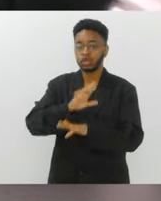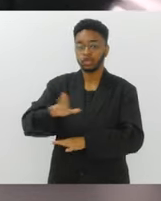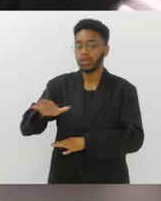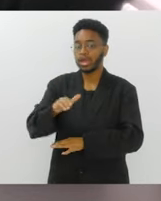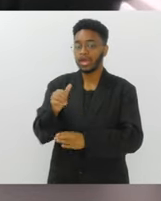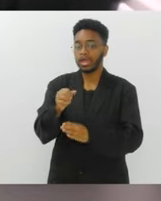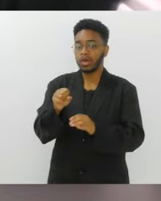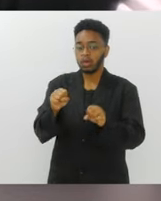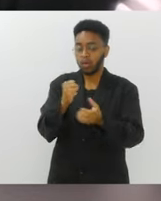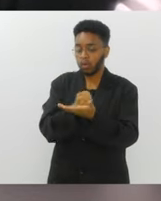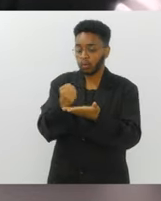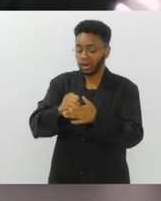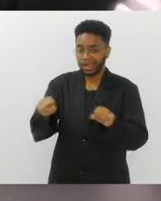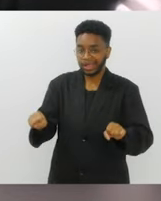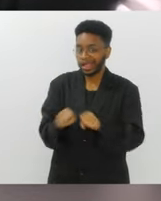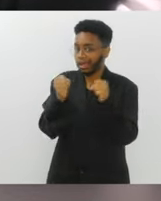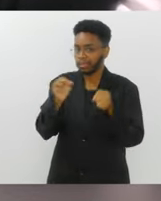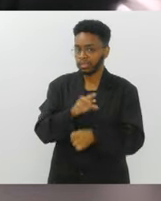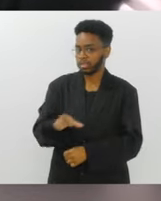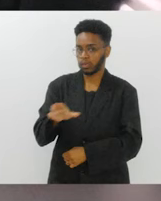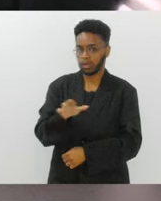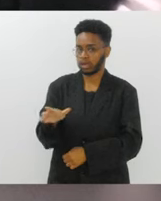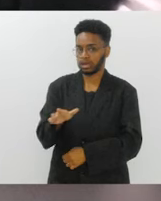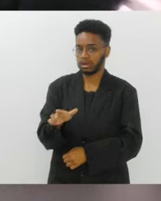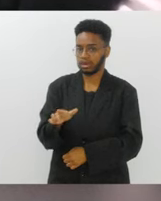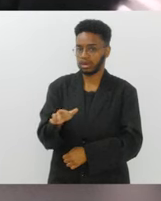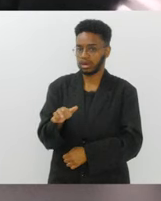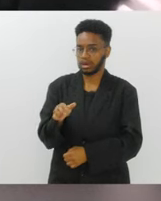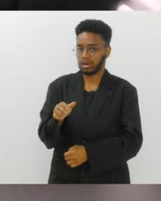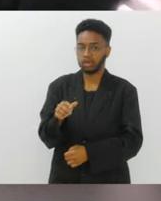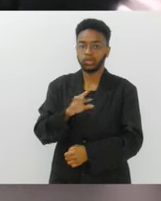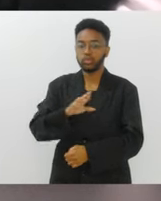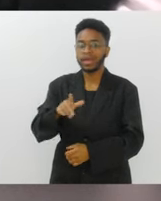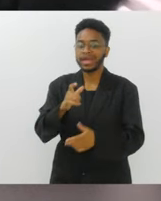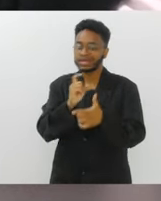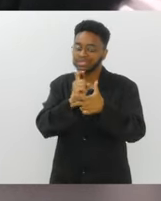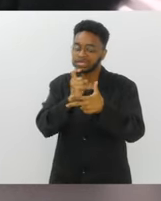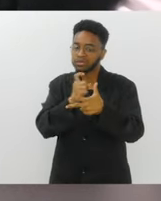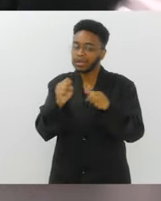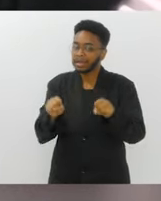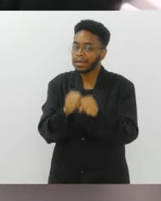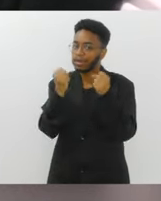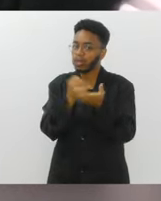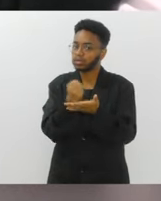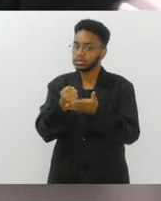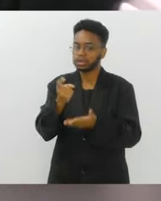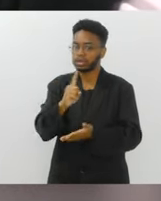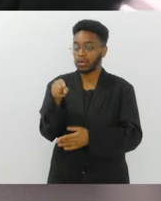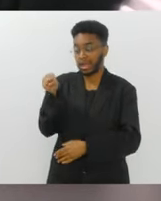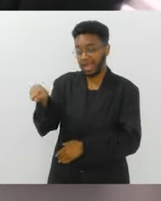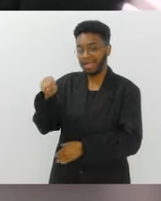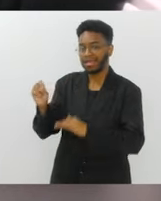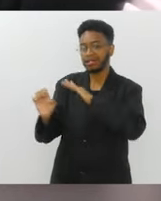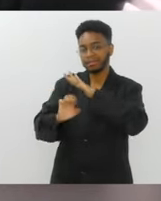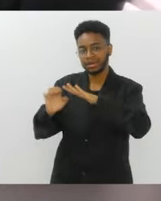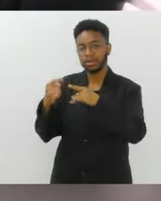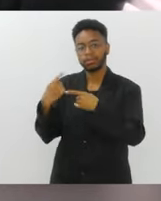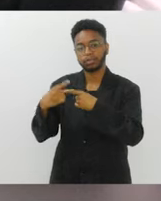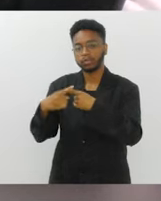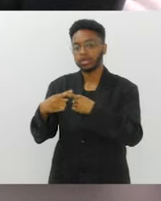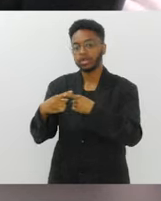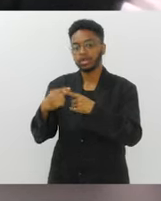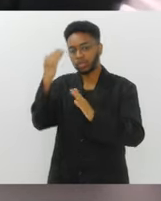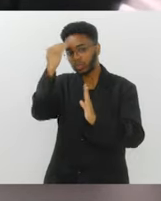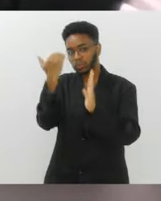de contrato, não. Não é quebra do Poder Executivo, não. É quebra deles, que não estão honrando